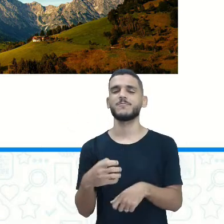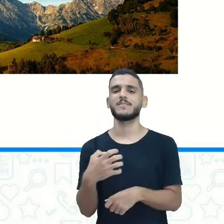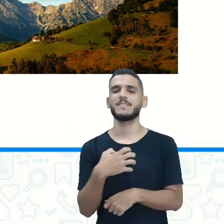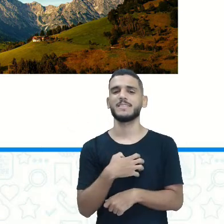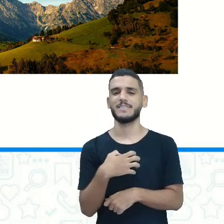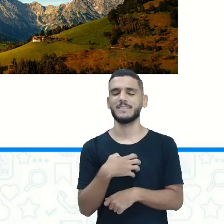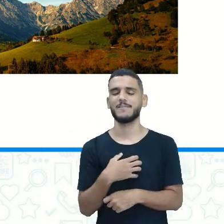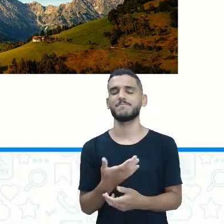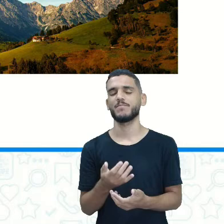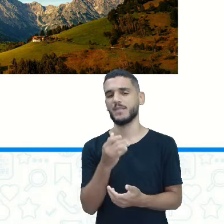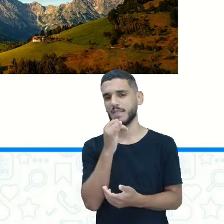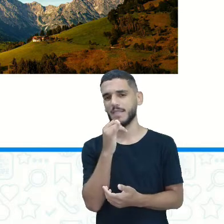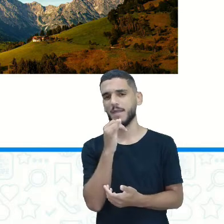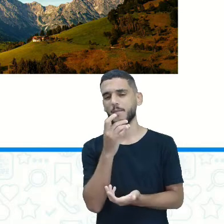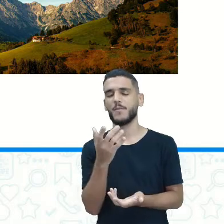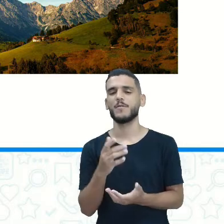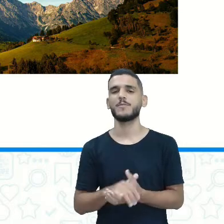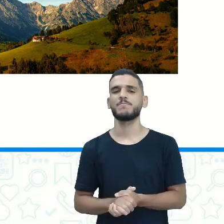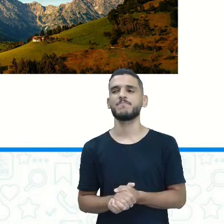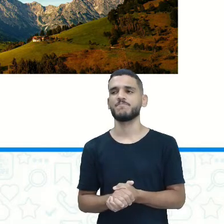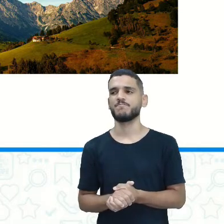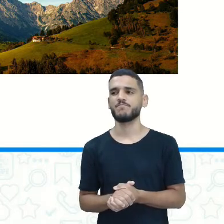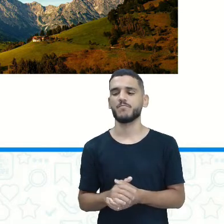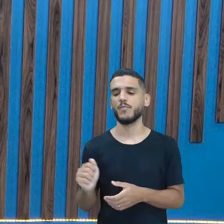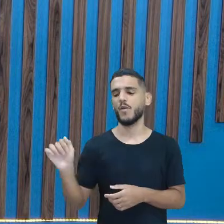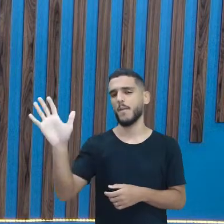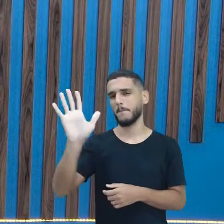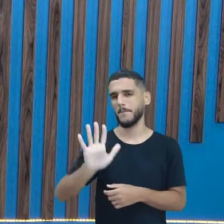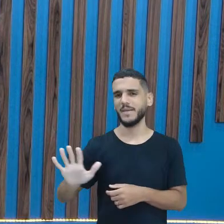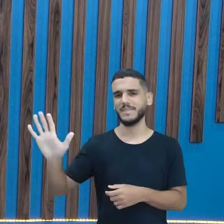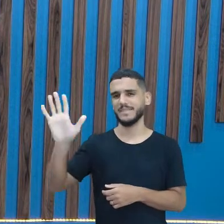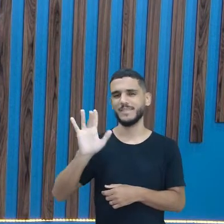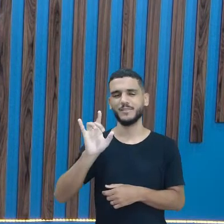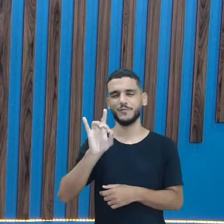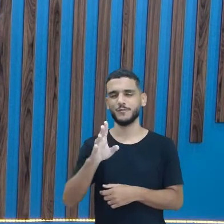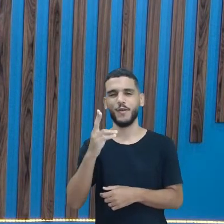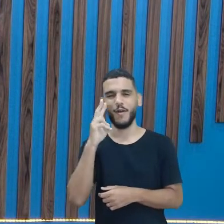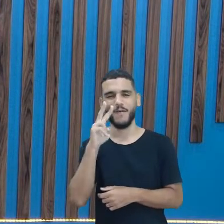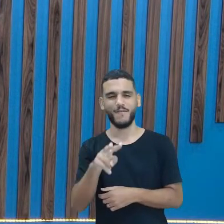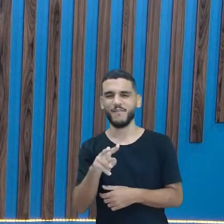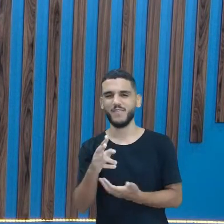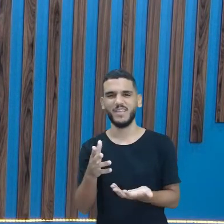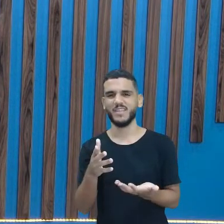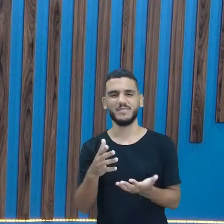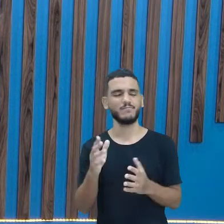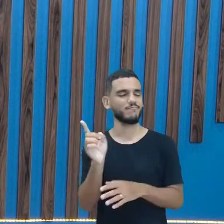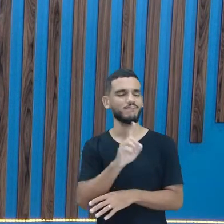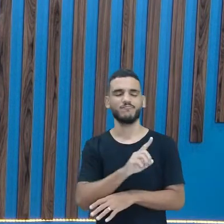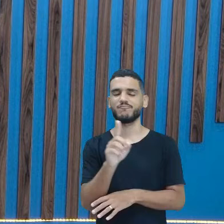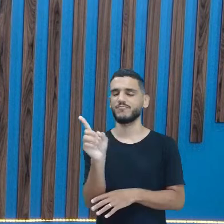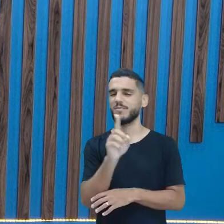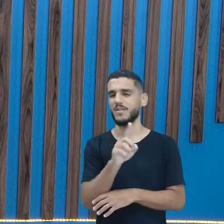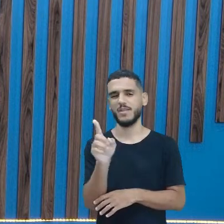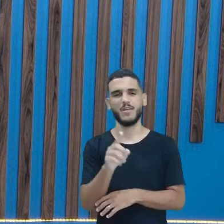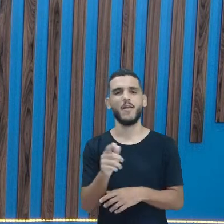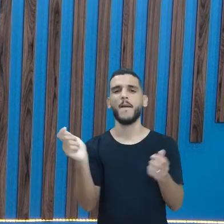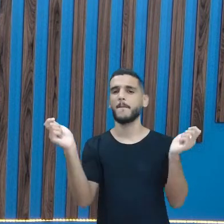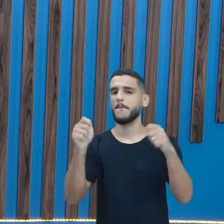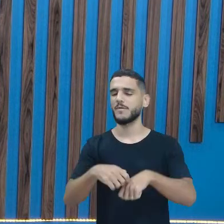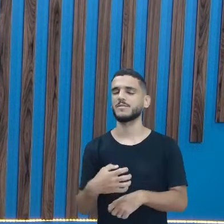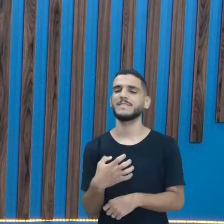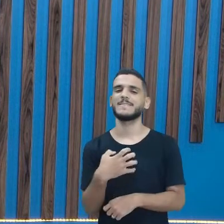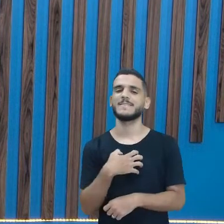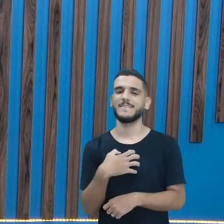Então, uma paisagem não é apenas o que pode ser visto de acordo com a geografia, né? Mas também o que a gente sente.